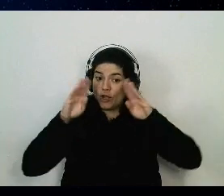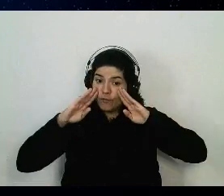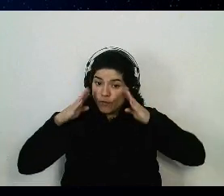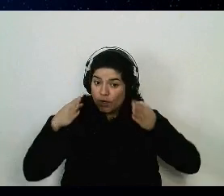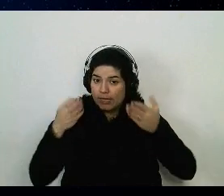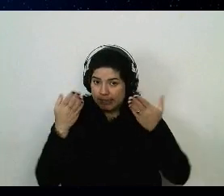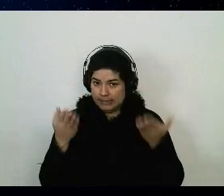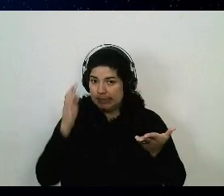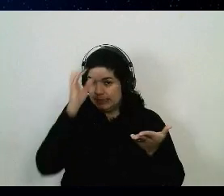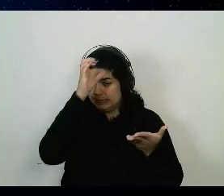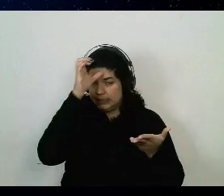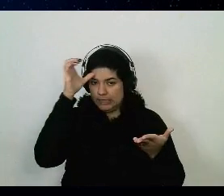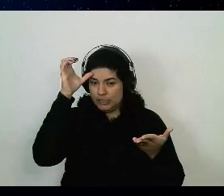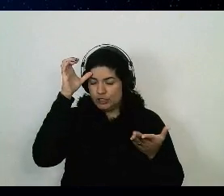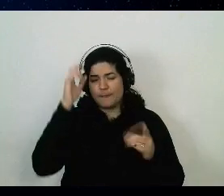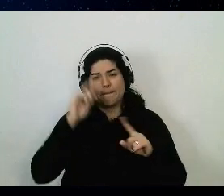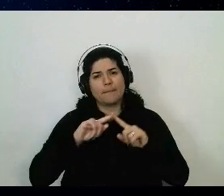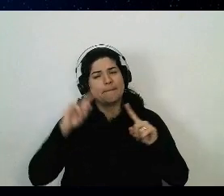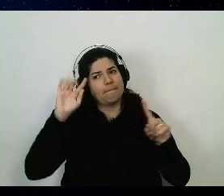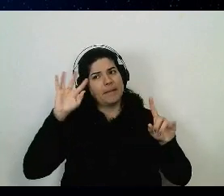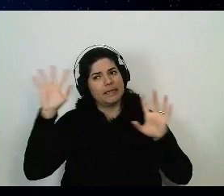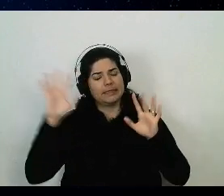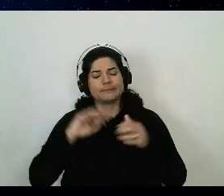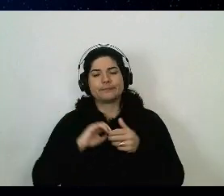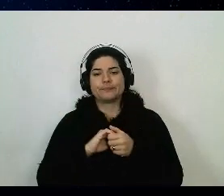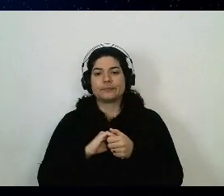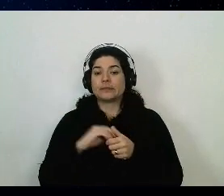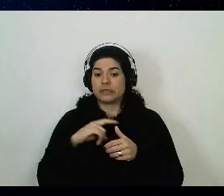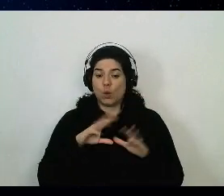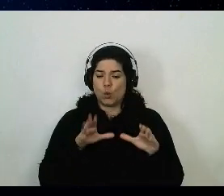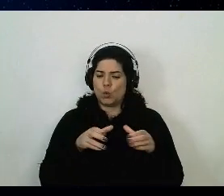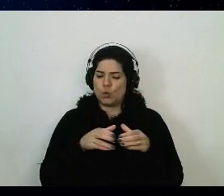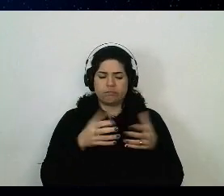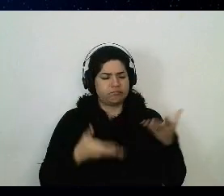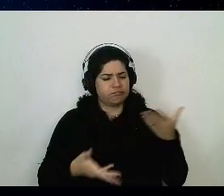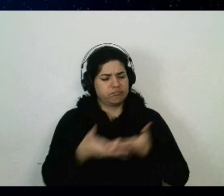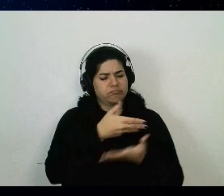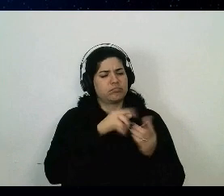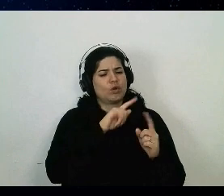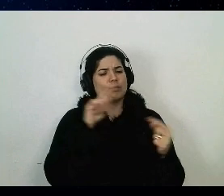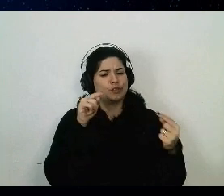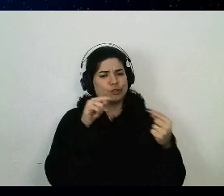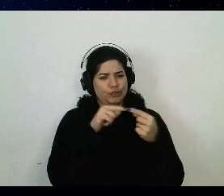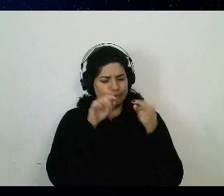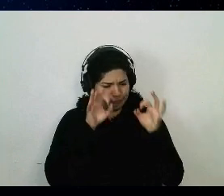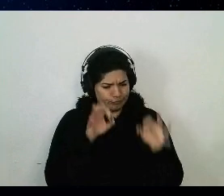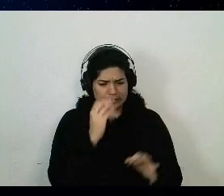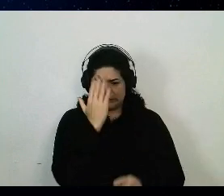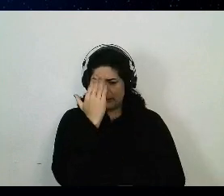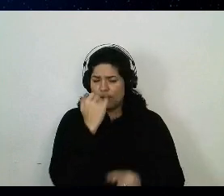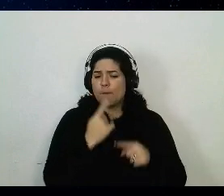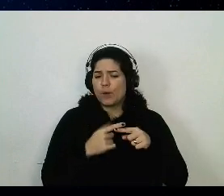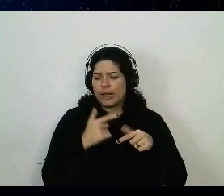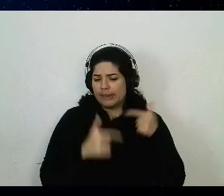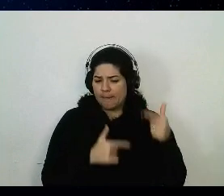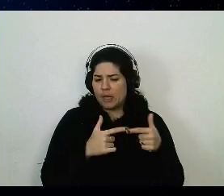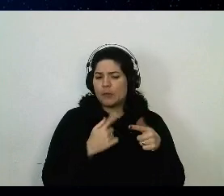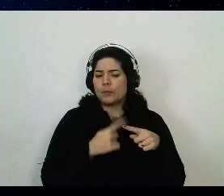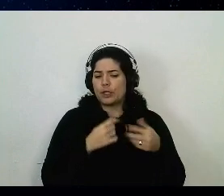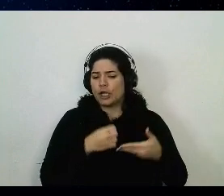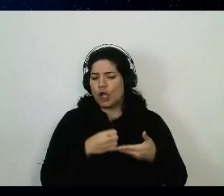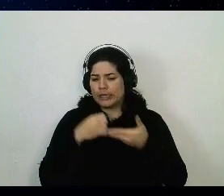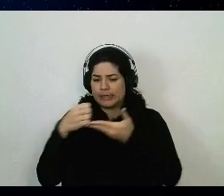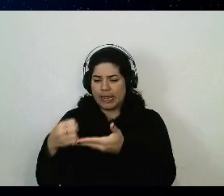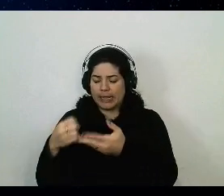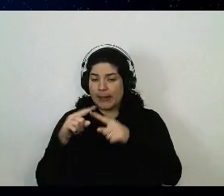Então, pensem comigo. Se eu tenho um time muito bem engajado, com o propósito daquilo que sabe o porquê faz, do porquê entrega, e nós